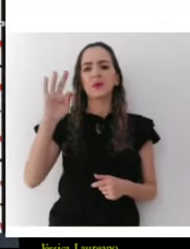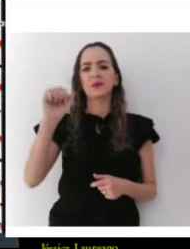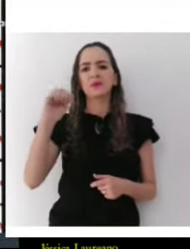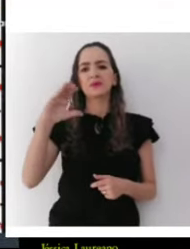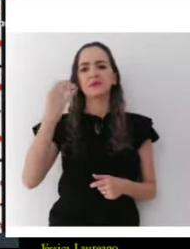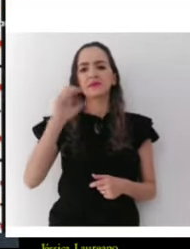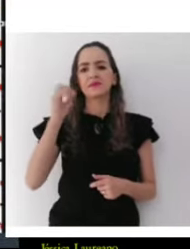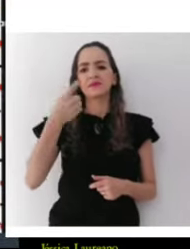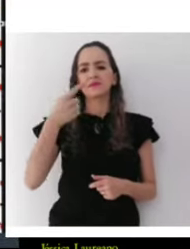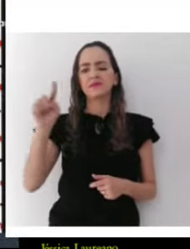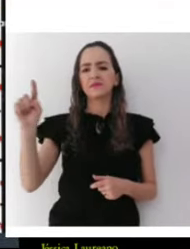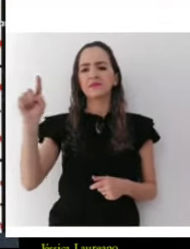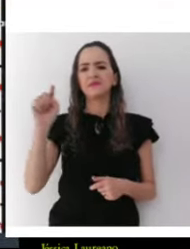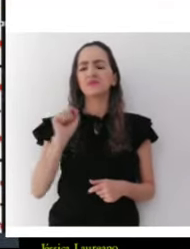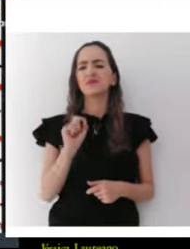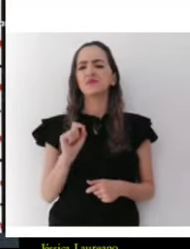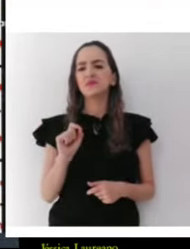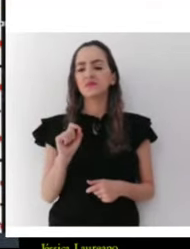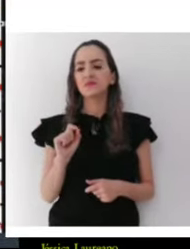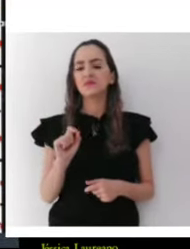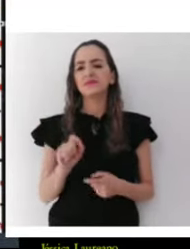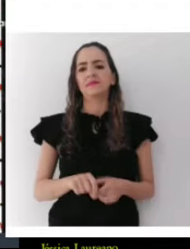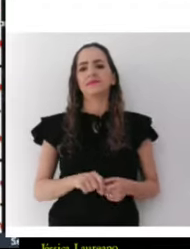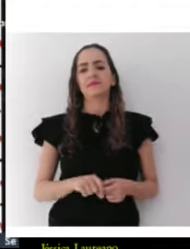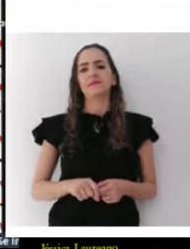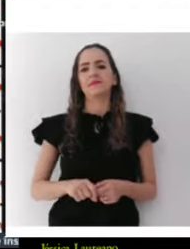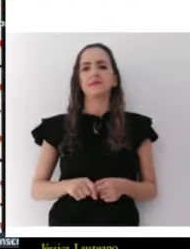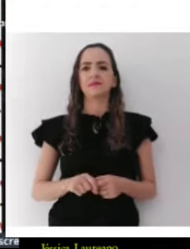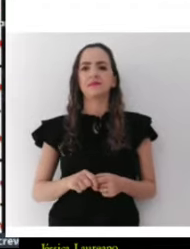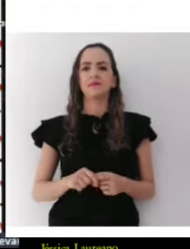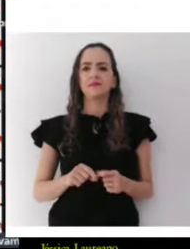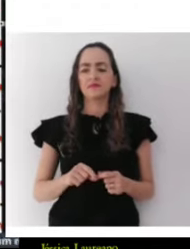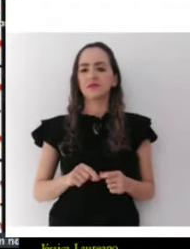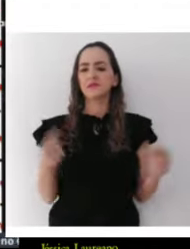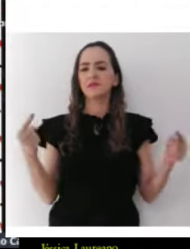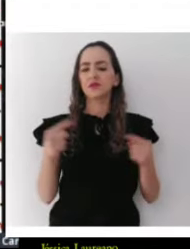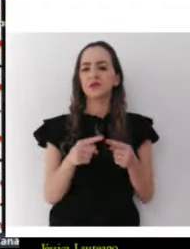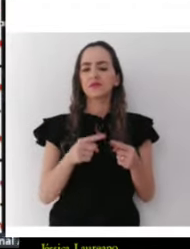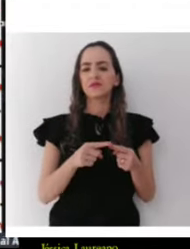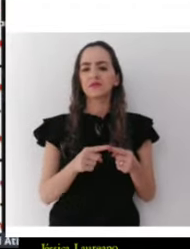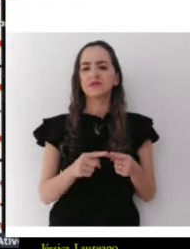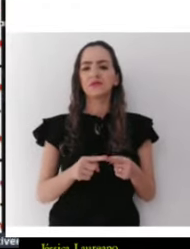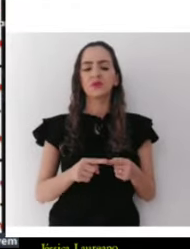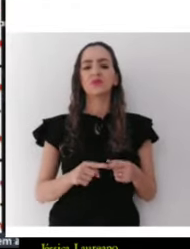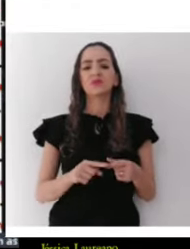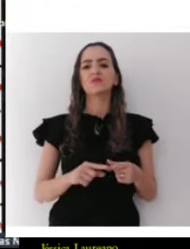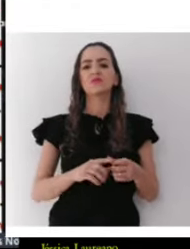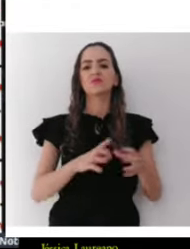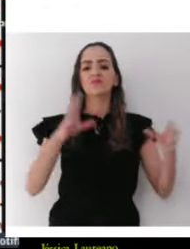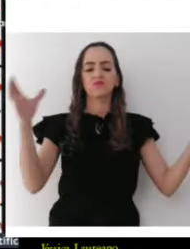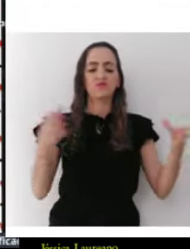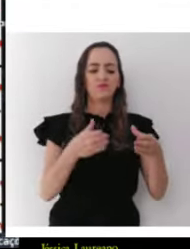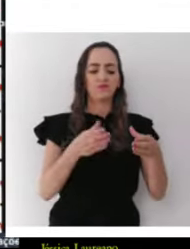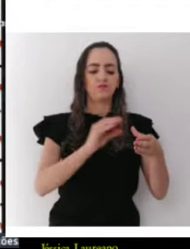é isso? É a cotação. Cotação é quando você determina uma parte de um todo. E aí, com